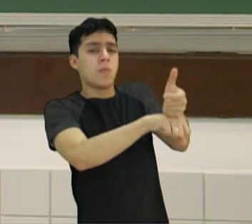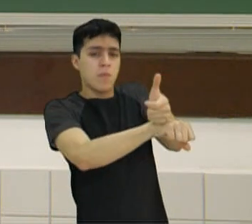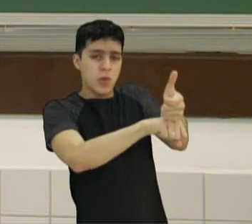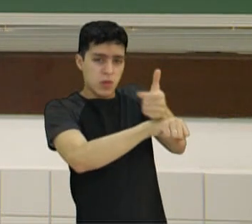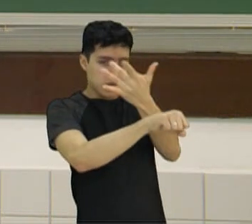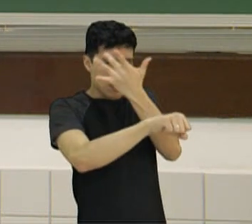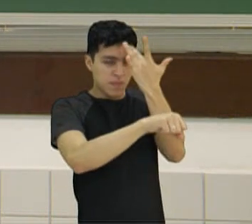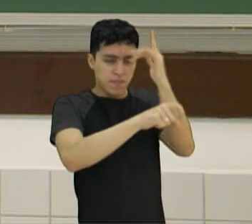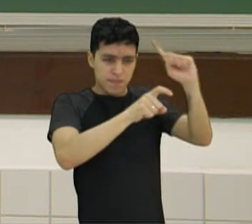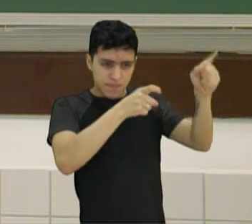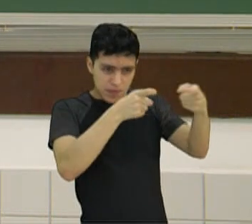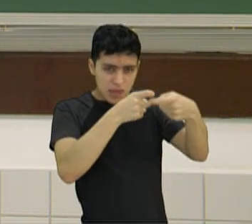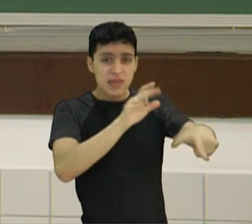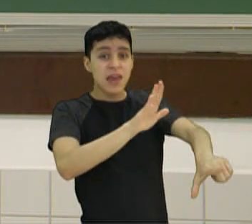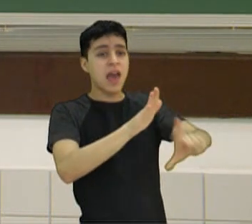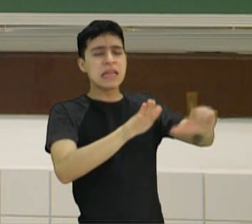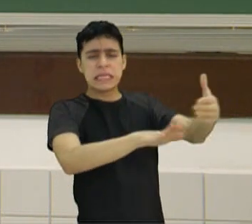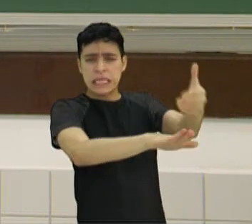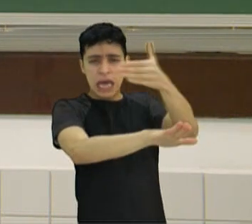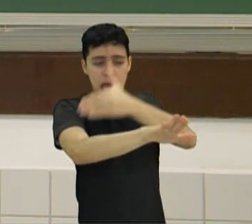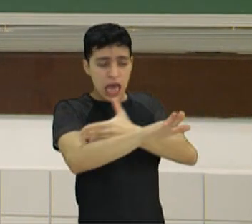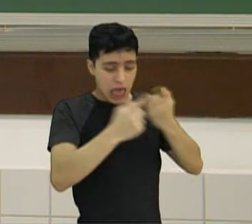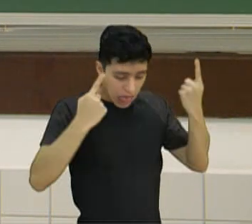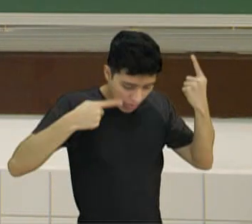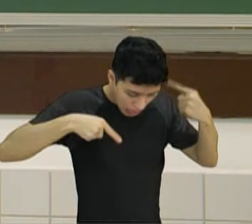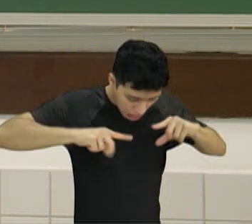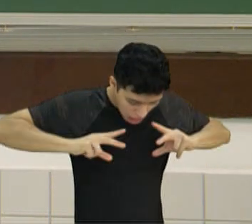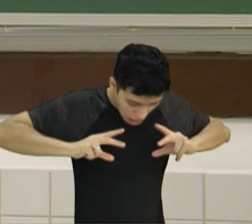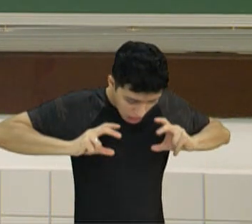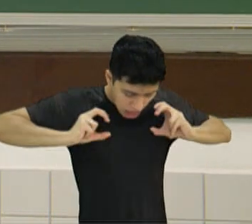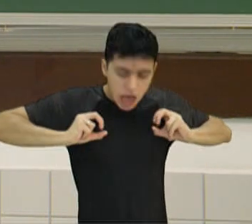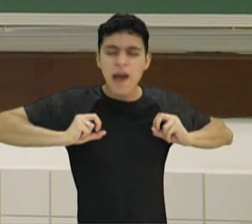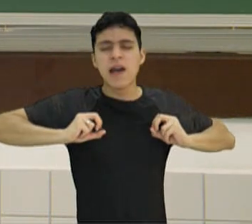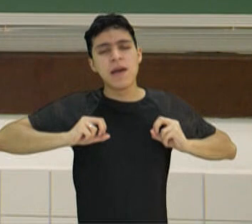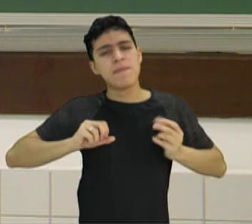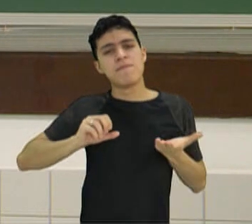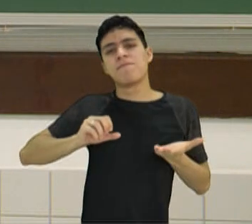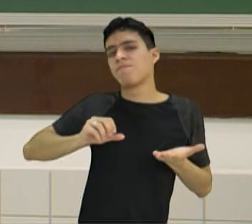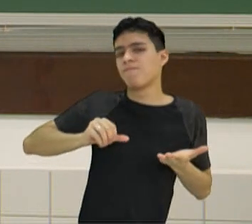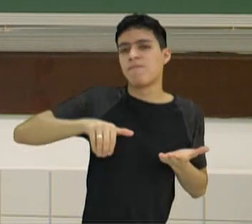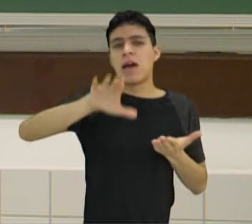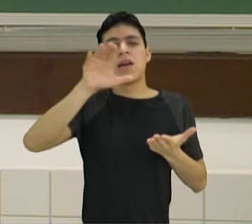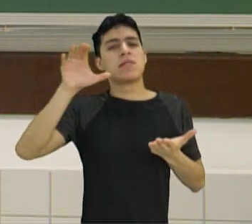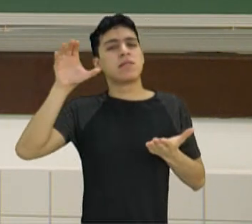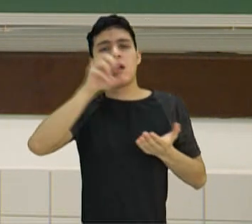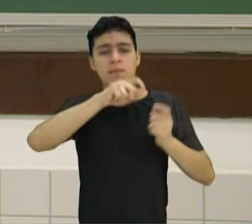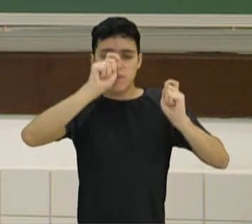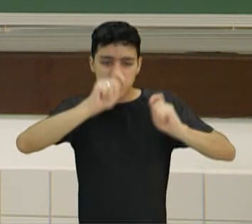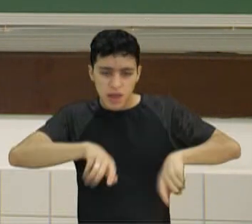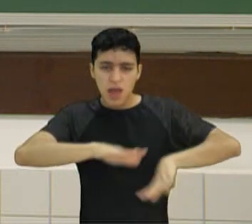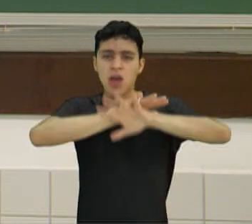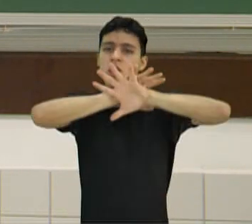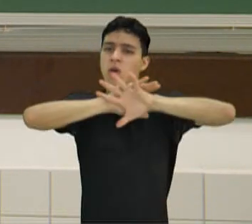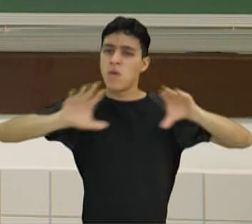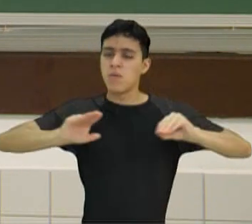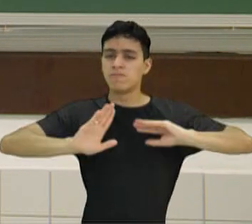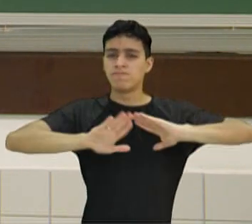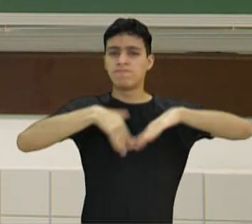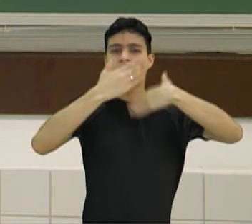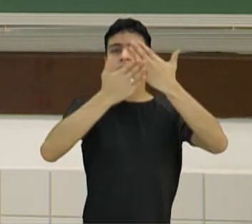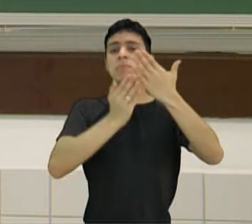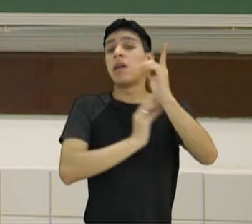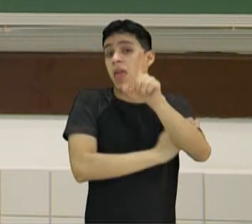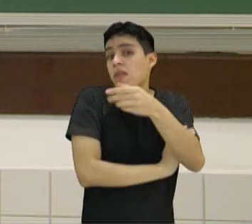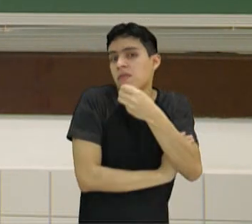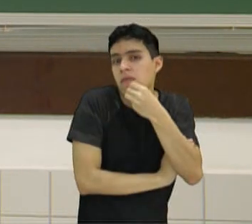tá? Quanto mais cedo, quanto mais precoce a descoberta da doença, maiores as chances da galera aí se curar, ok?